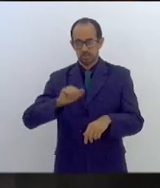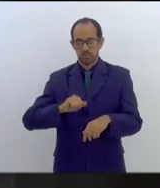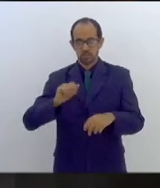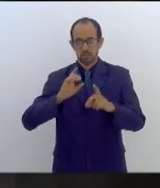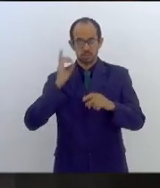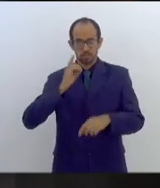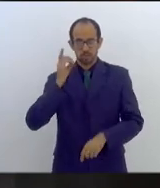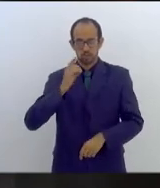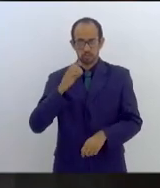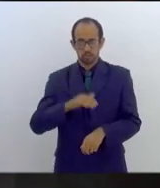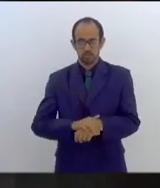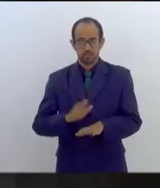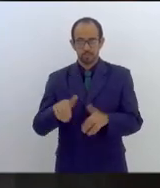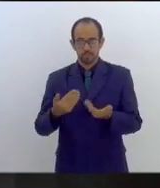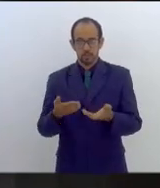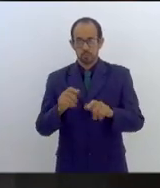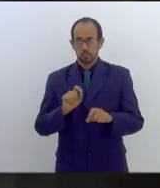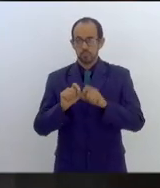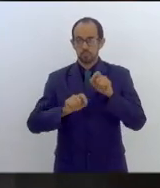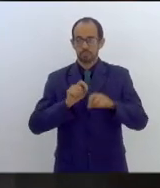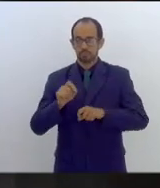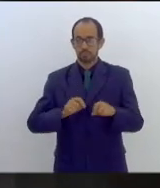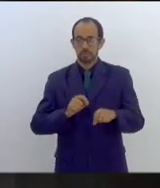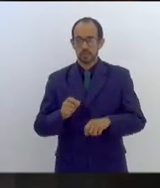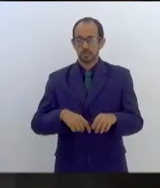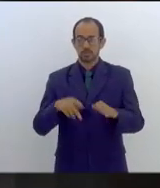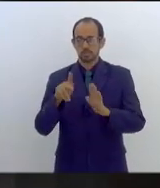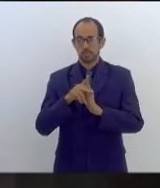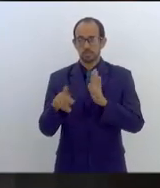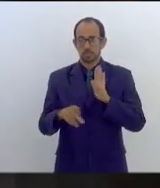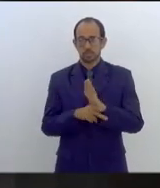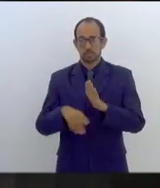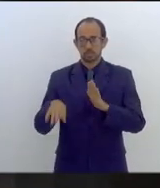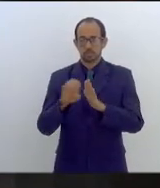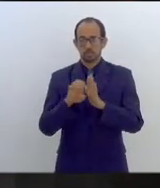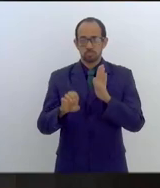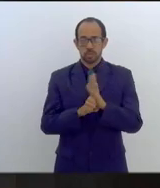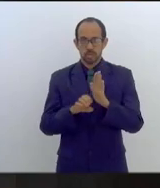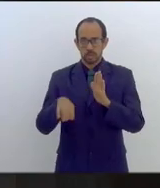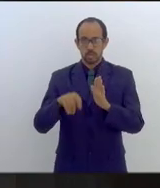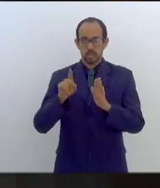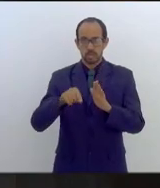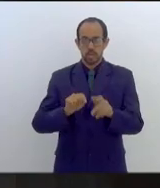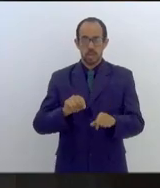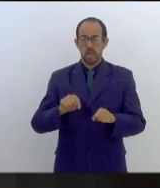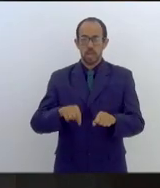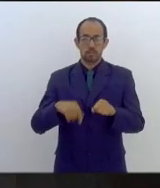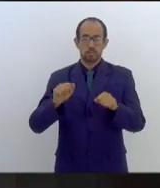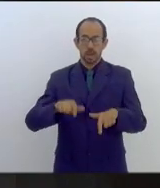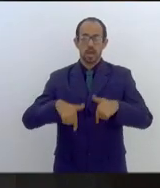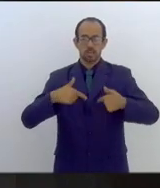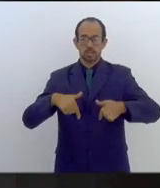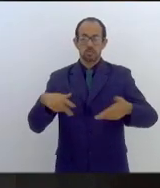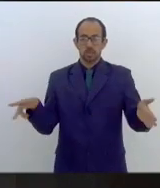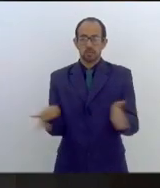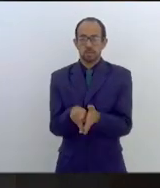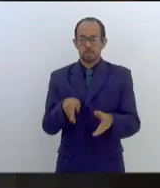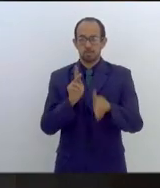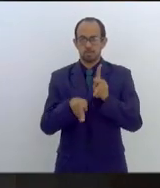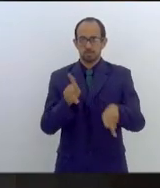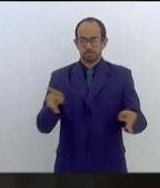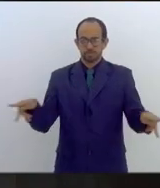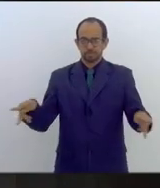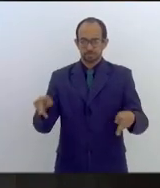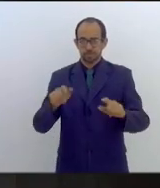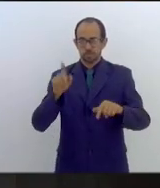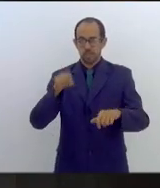Bem, esse projeto de emenda constitucional, ele surge da iniciativa popular, né? É